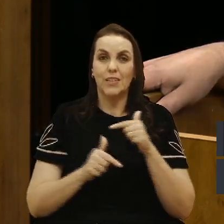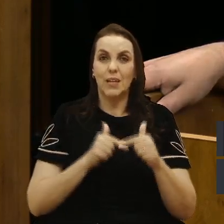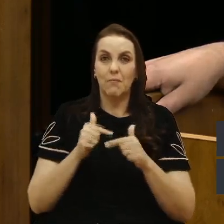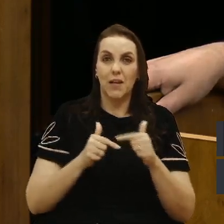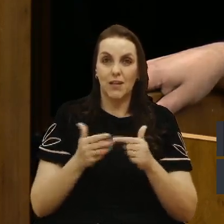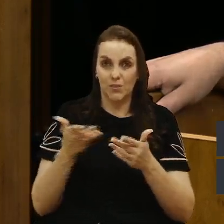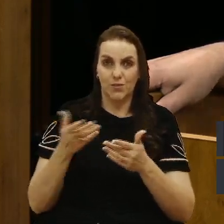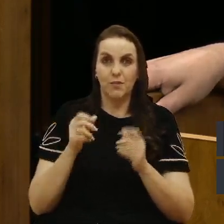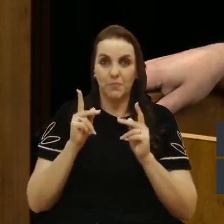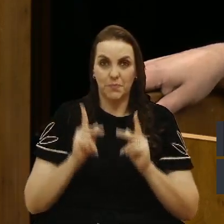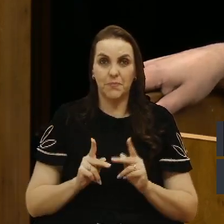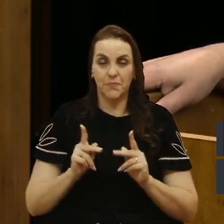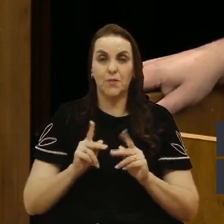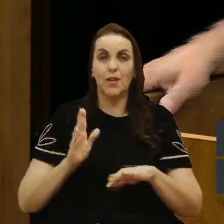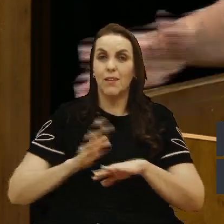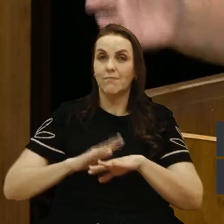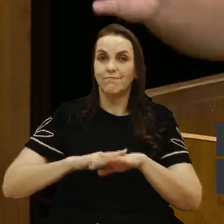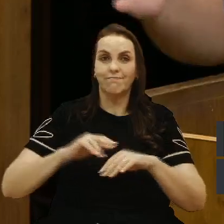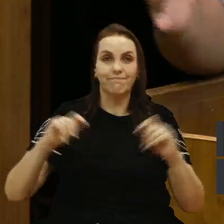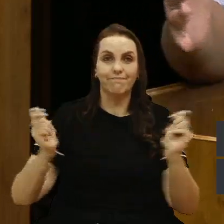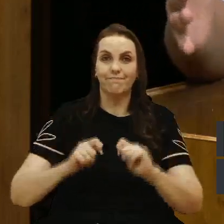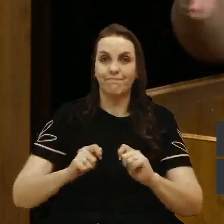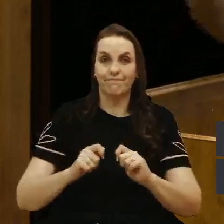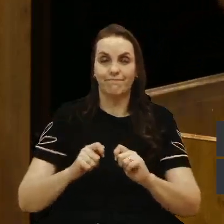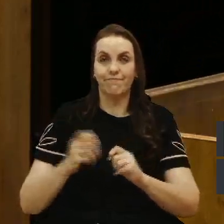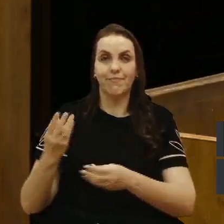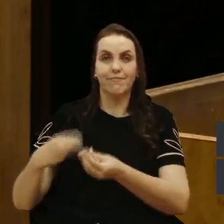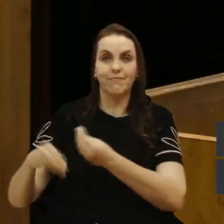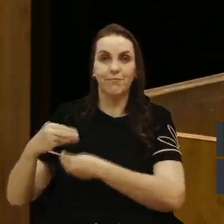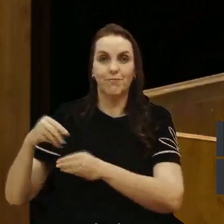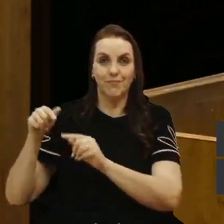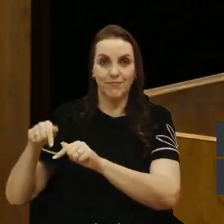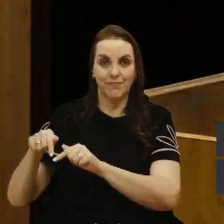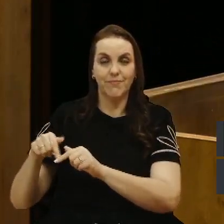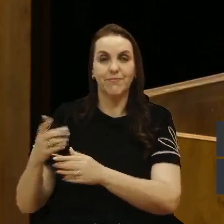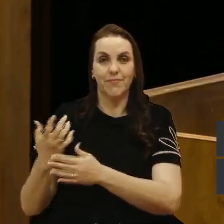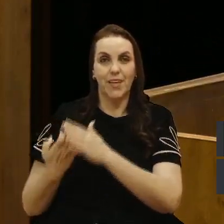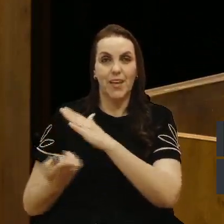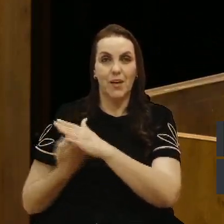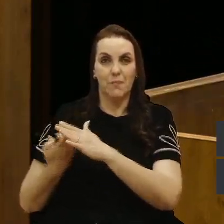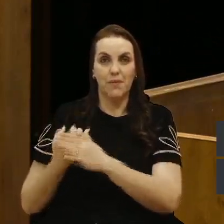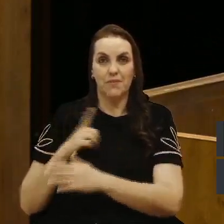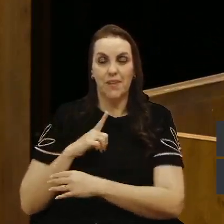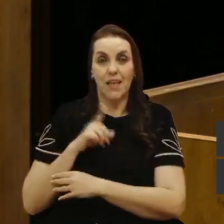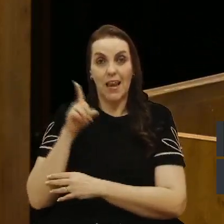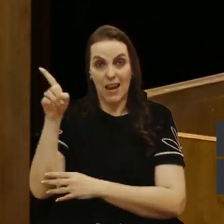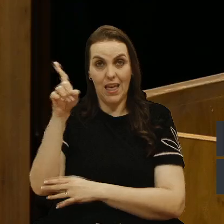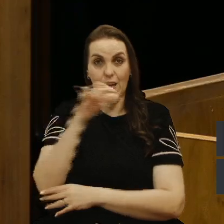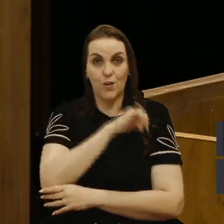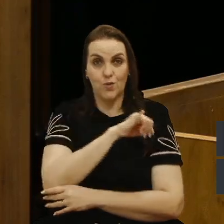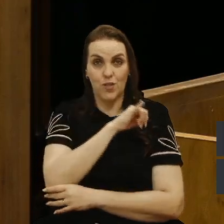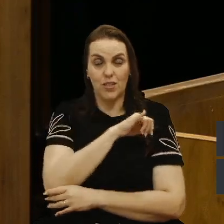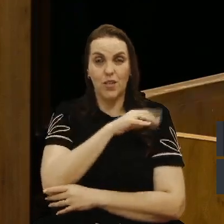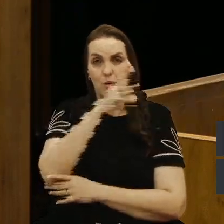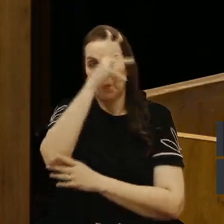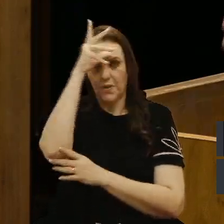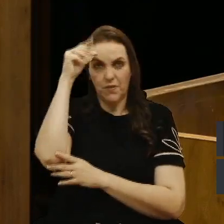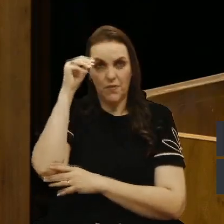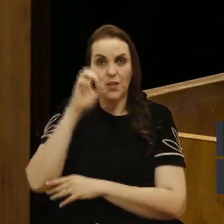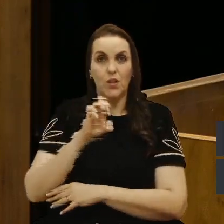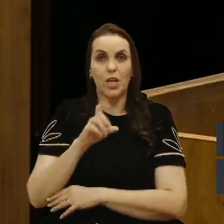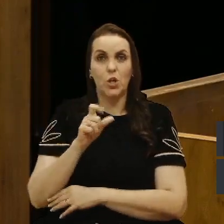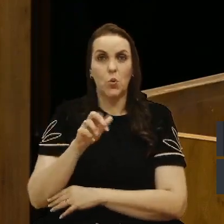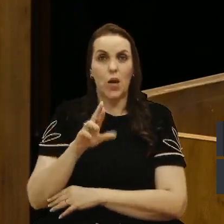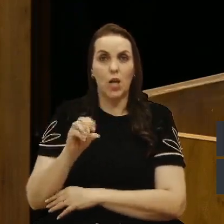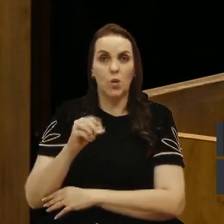ter a competência que uma empresa de economia mista tem. Lá no Rio de Janeiro, o prefeito Eduardo Paes, que não é do